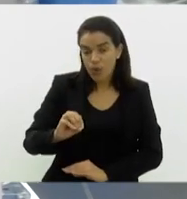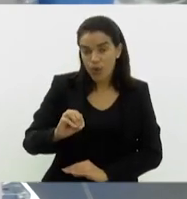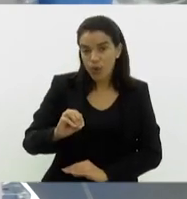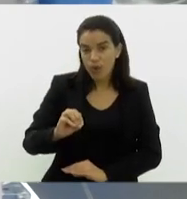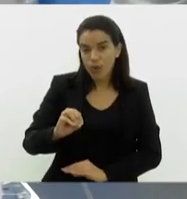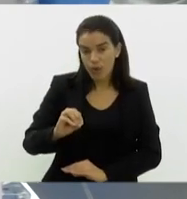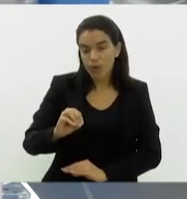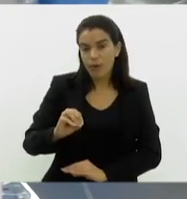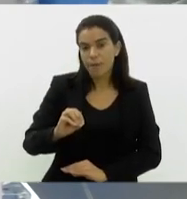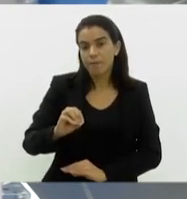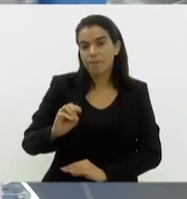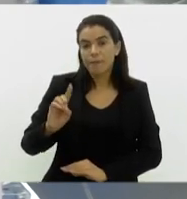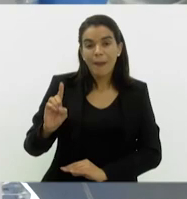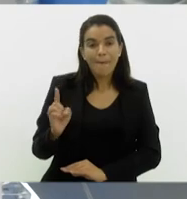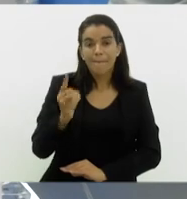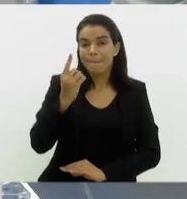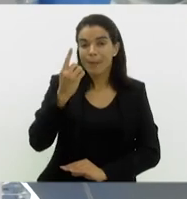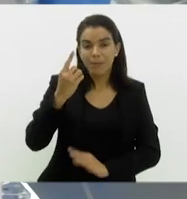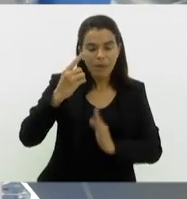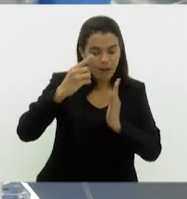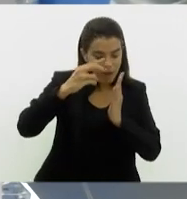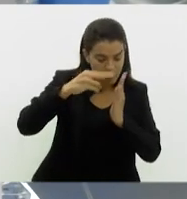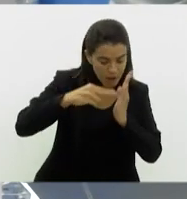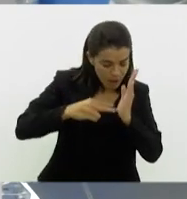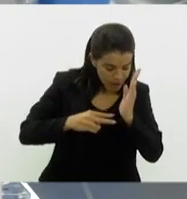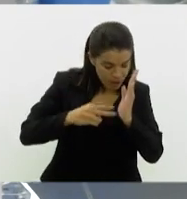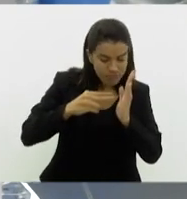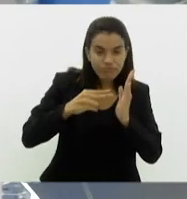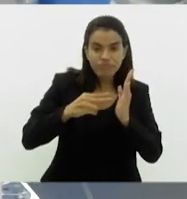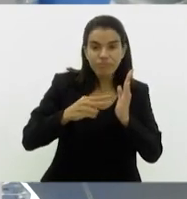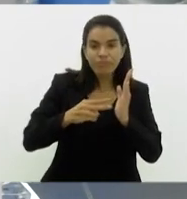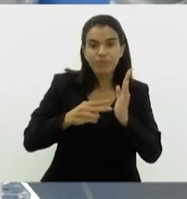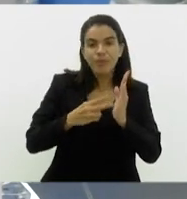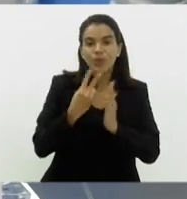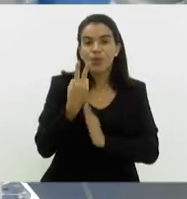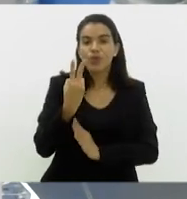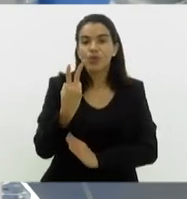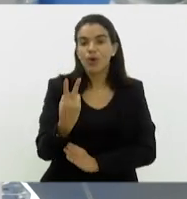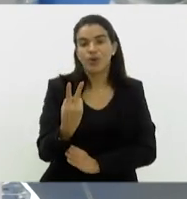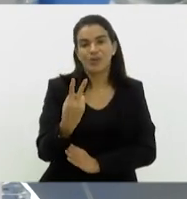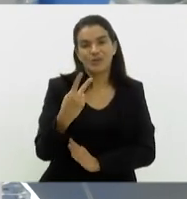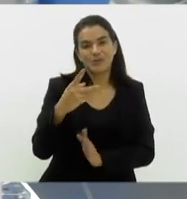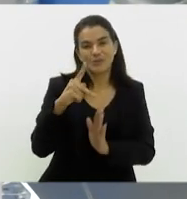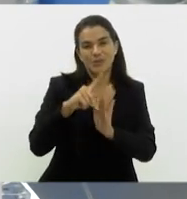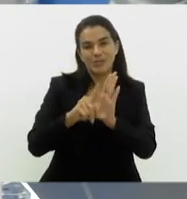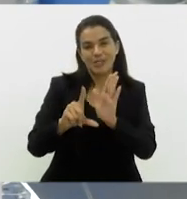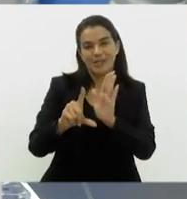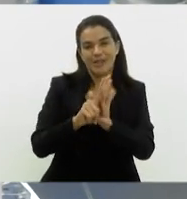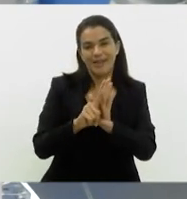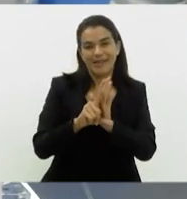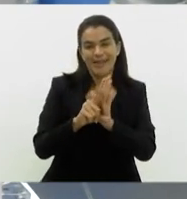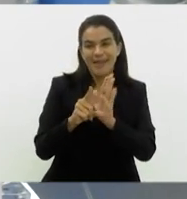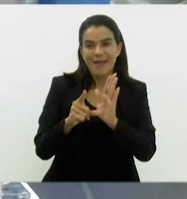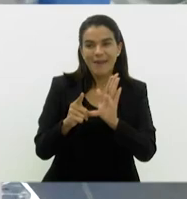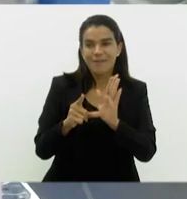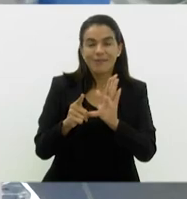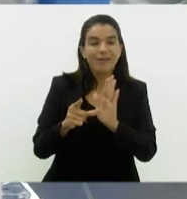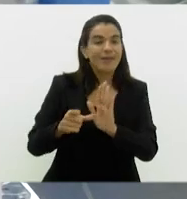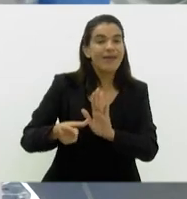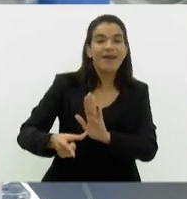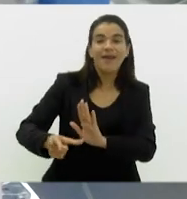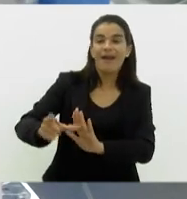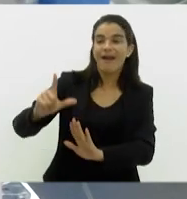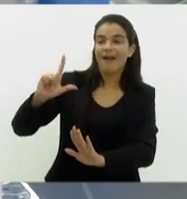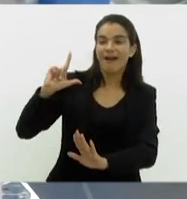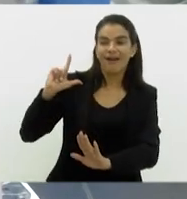e numa primeira olhada viamos dois projetos de lei apresentados que não havia